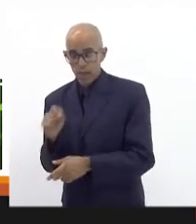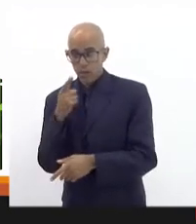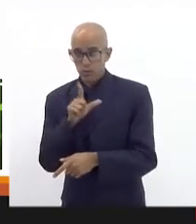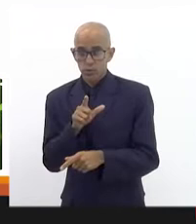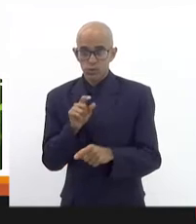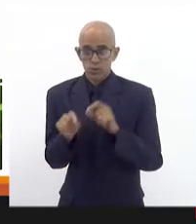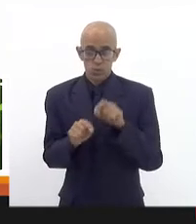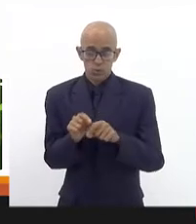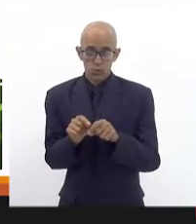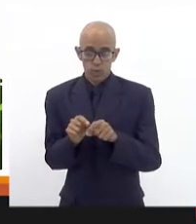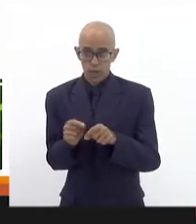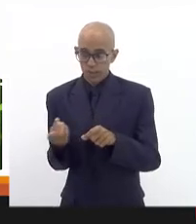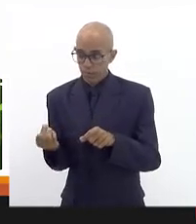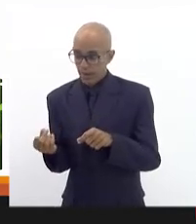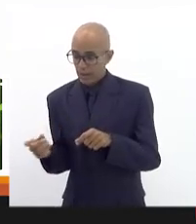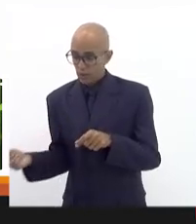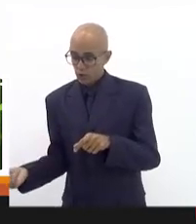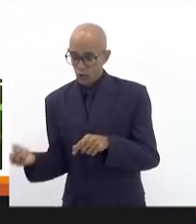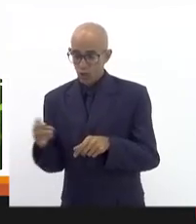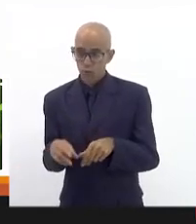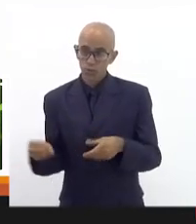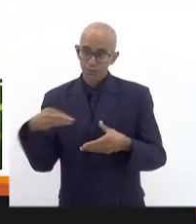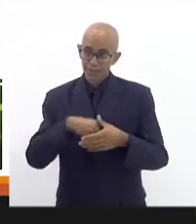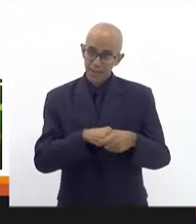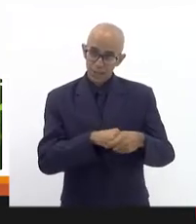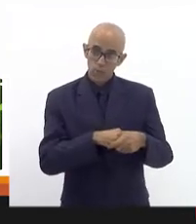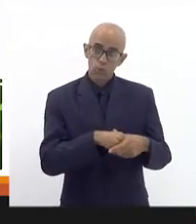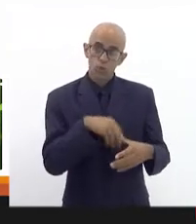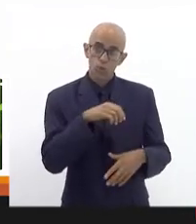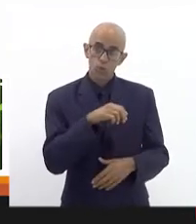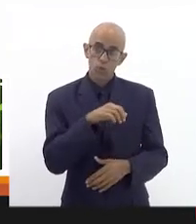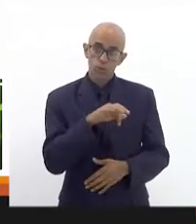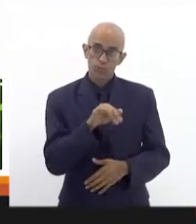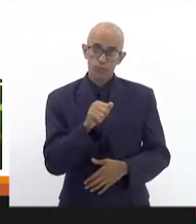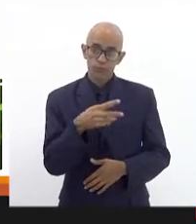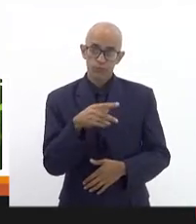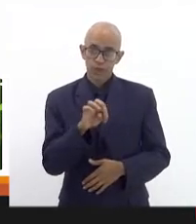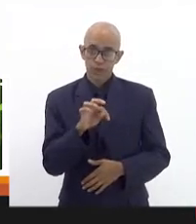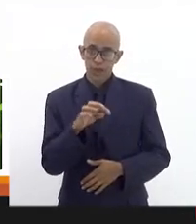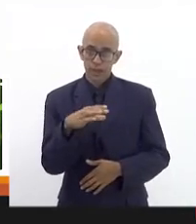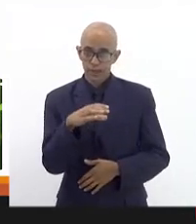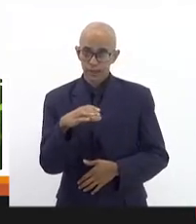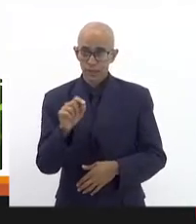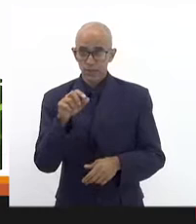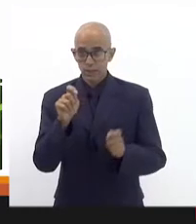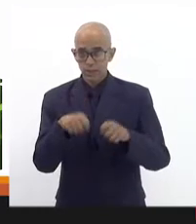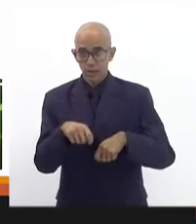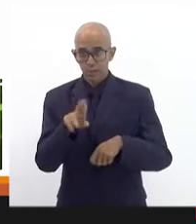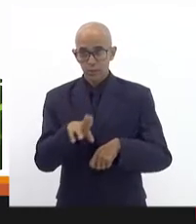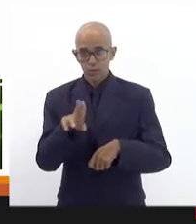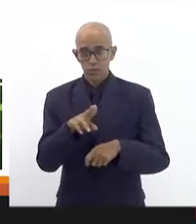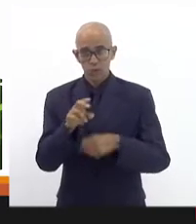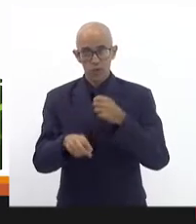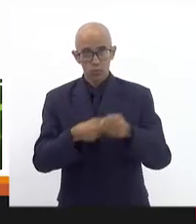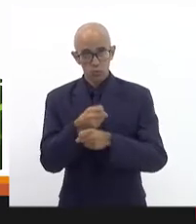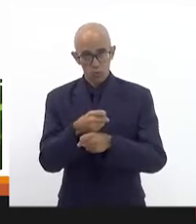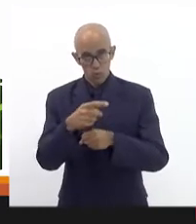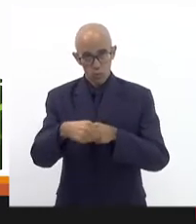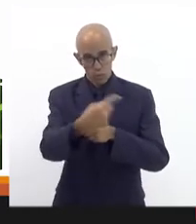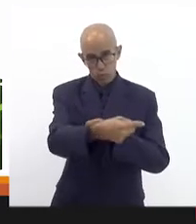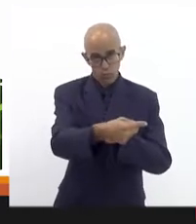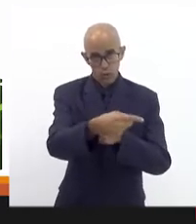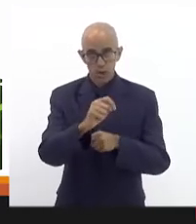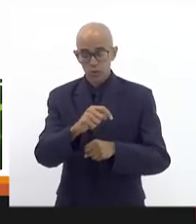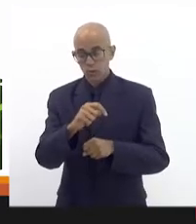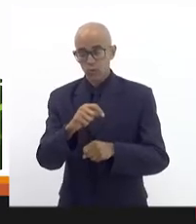colocando os recursos dentro do FATEC e esse recurso poderá ser usado no ano seguinte para pagar, para